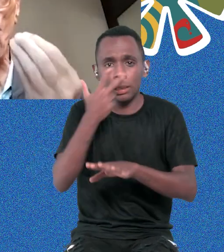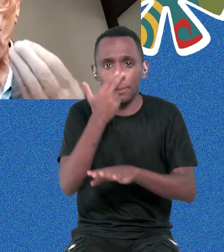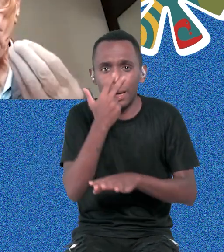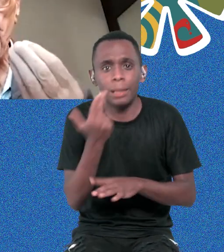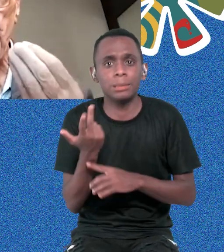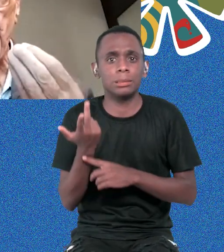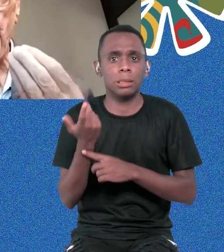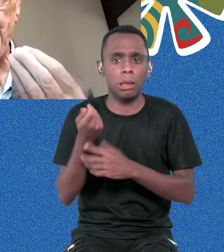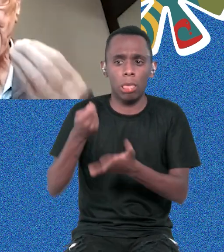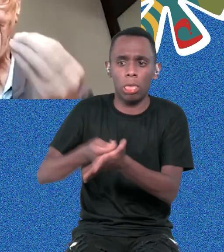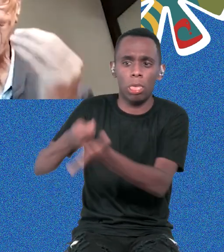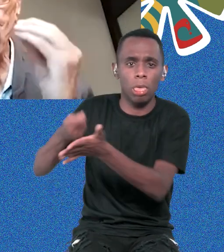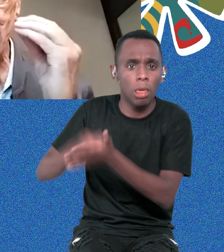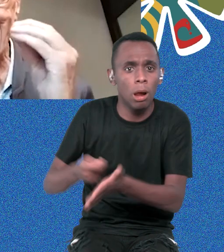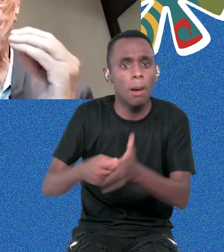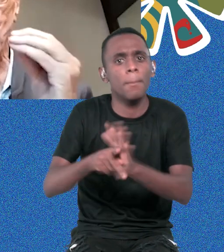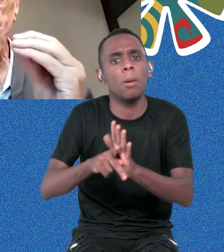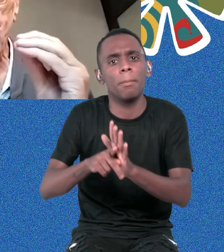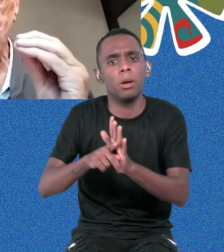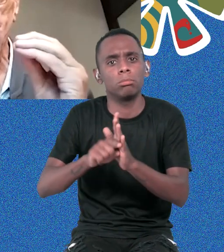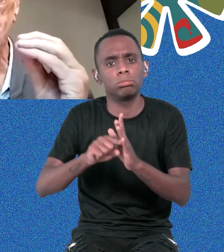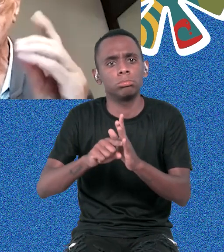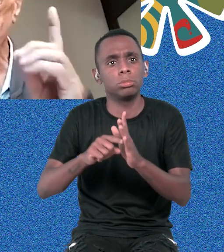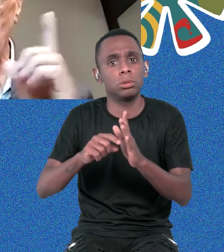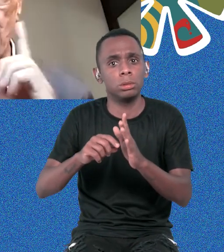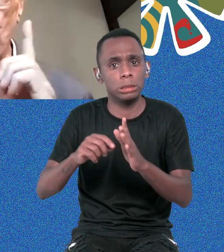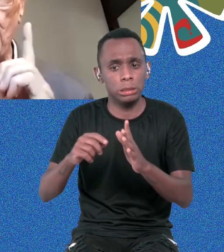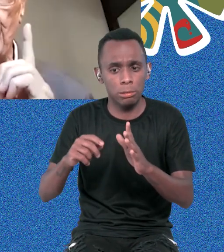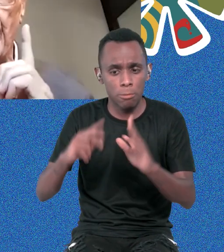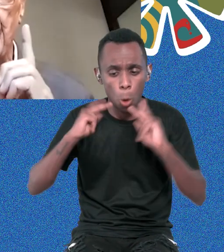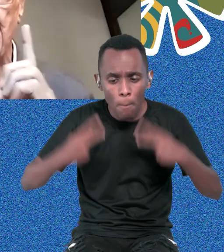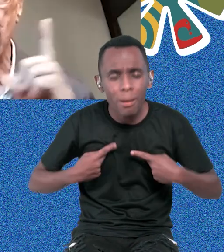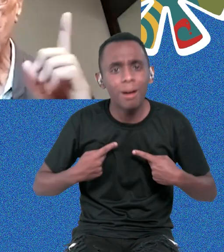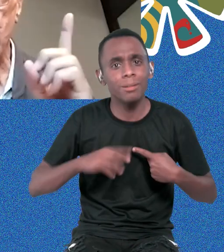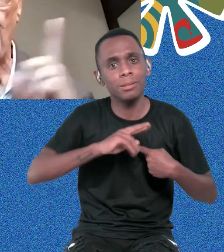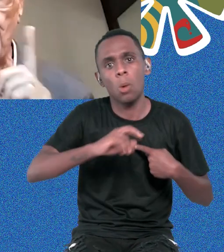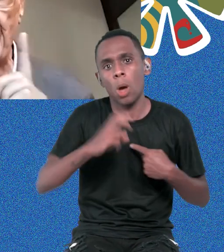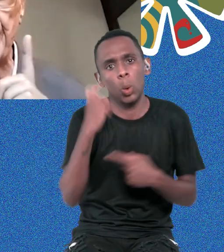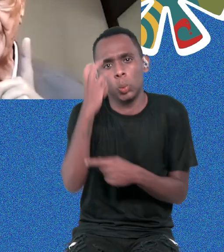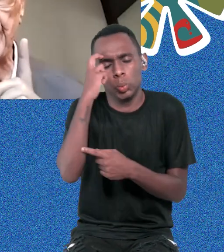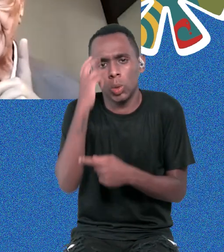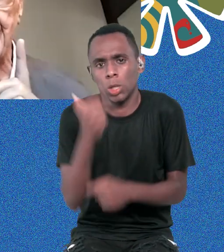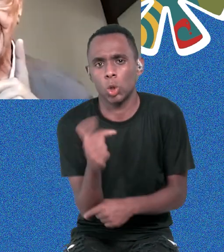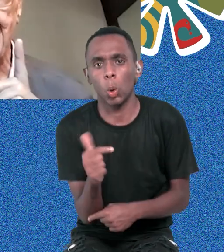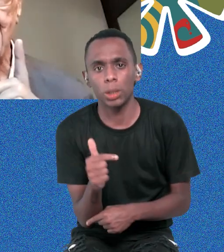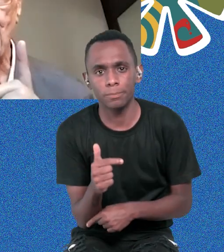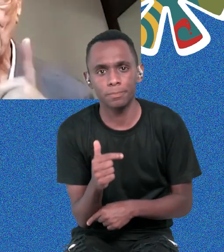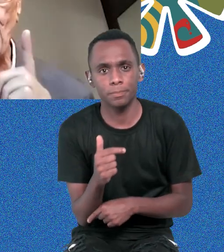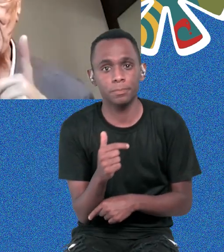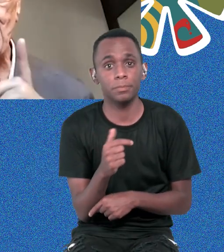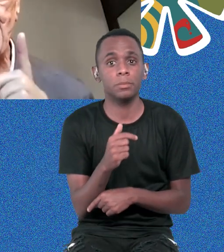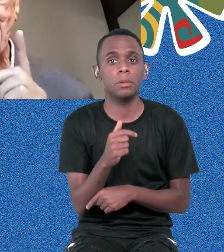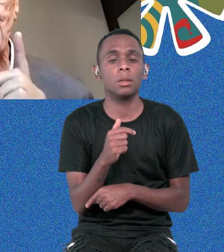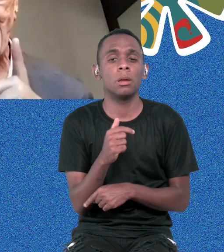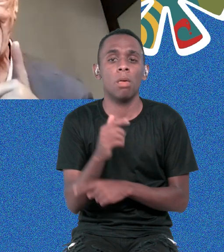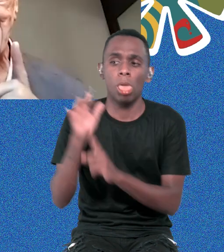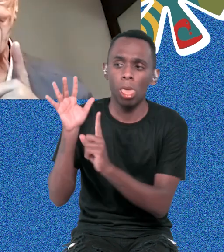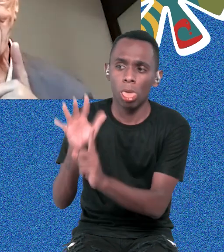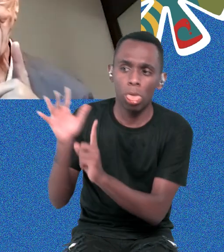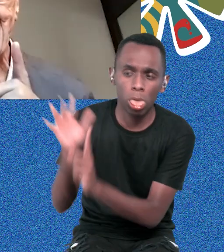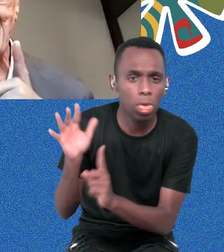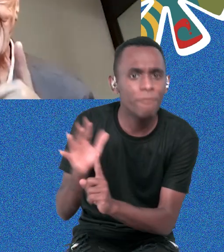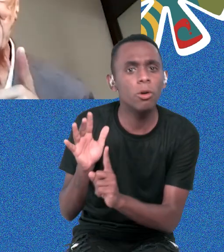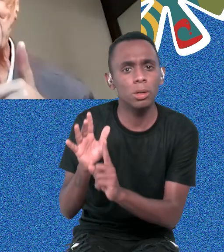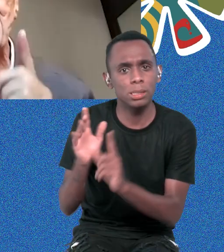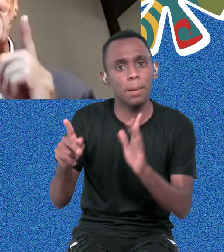decretou os outros em estado de natureza, não de cultura, não de humanidade. Os outros têm